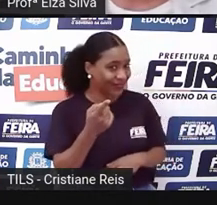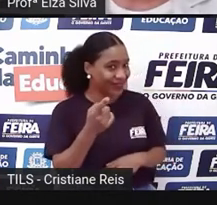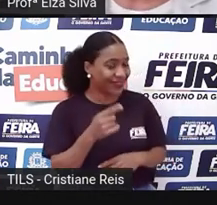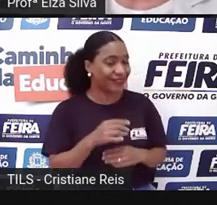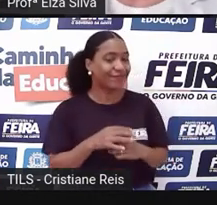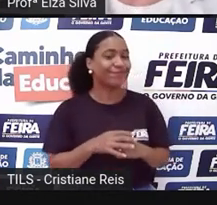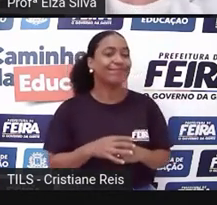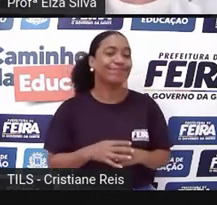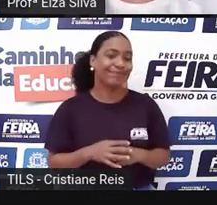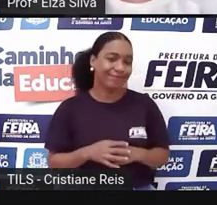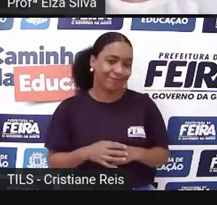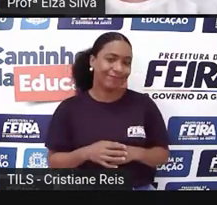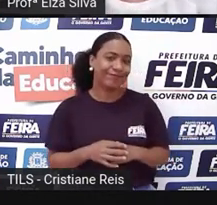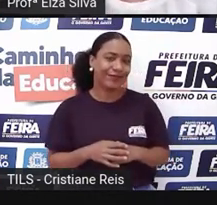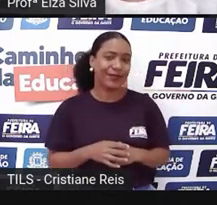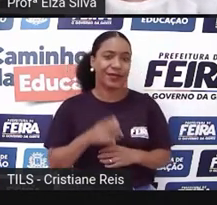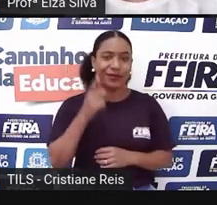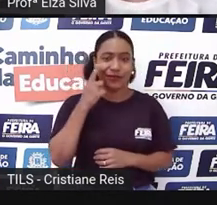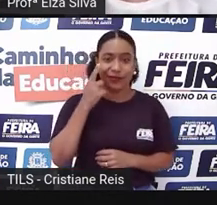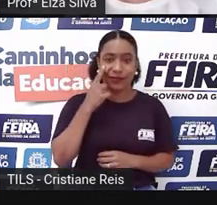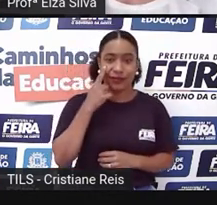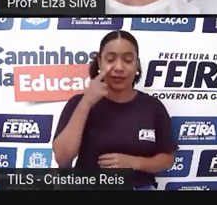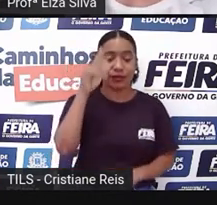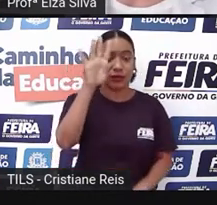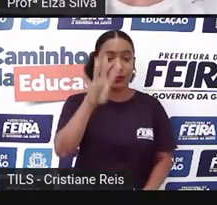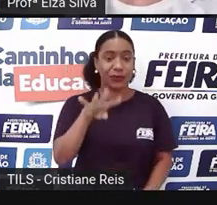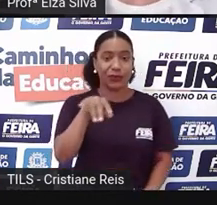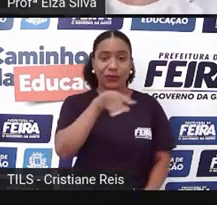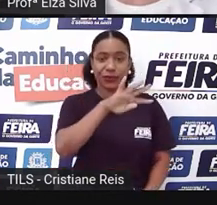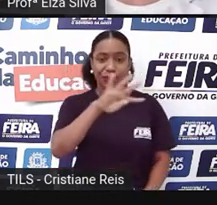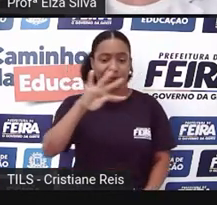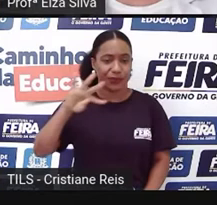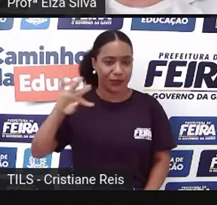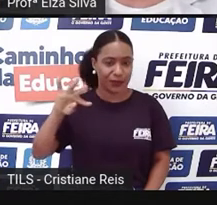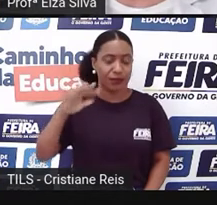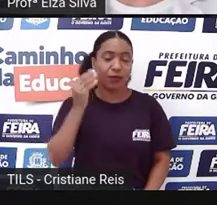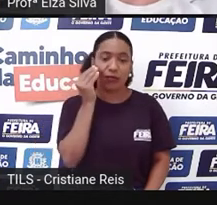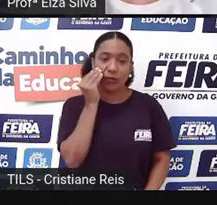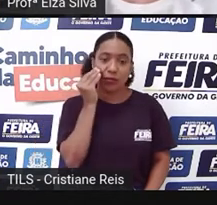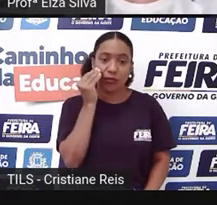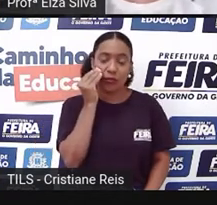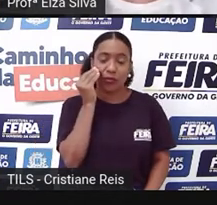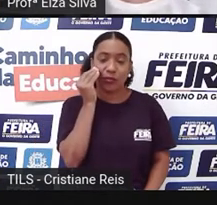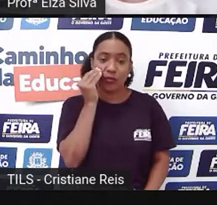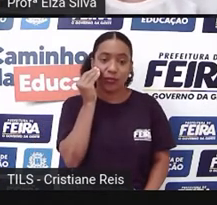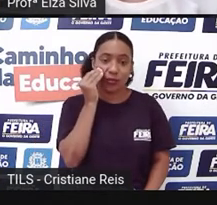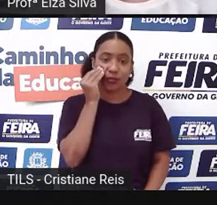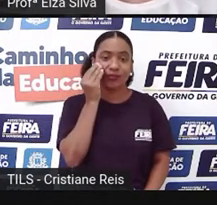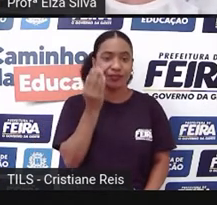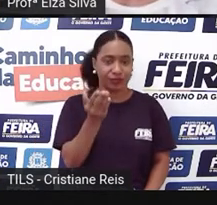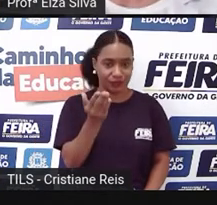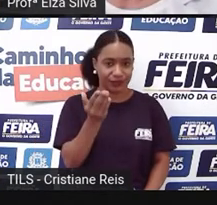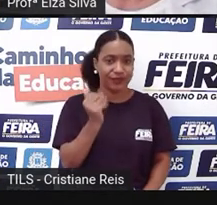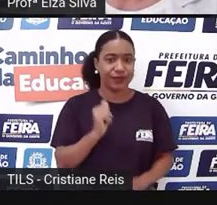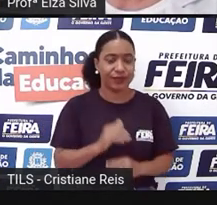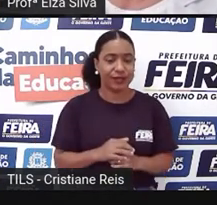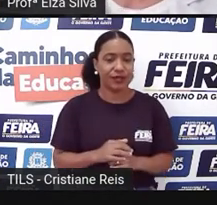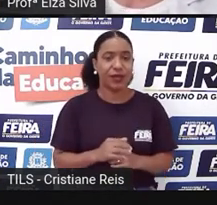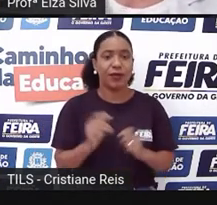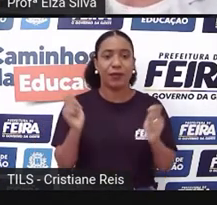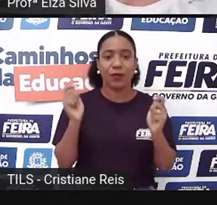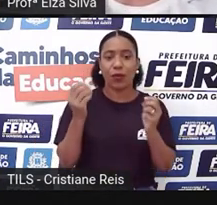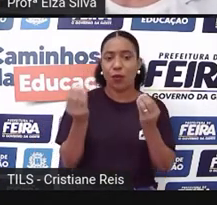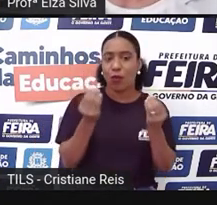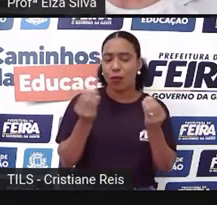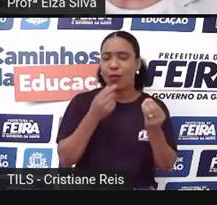preferências? Então, eu trago aqui para vocês essa tabela em que eu mostro algumas maneiras de você se